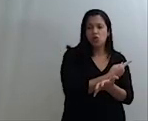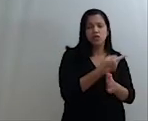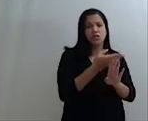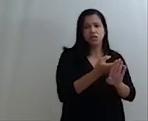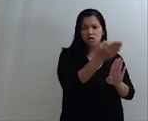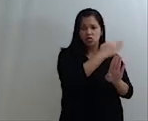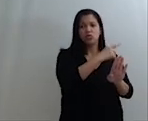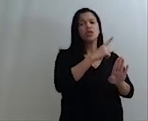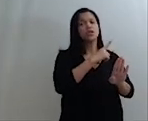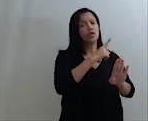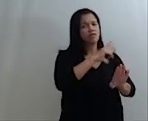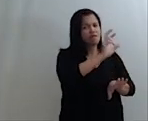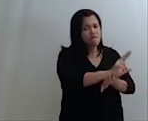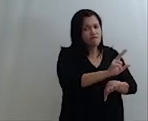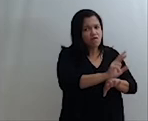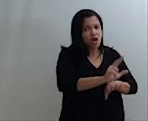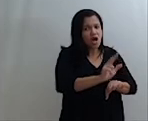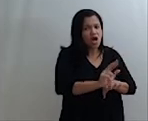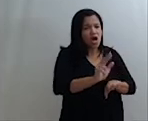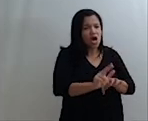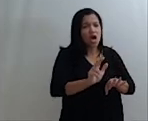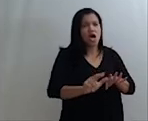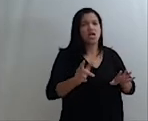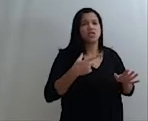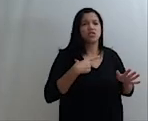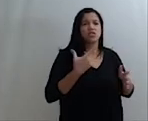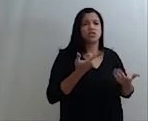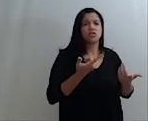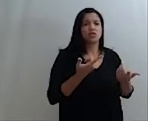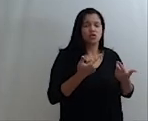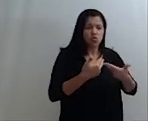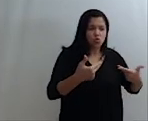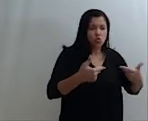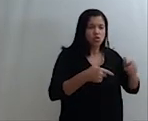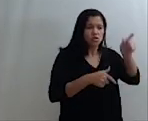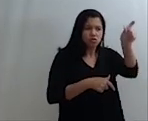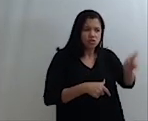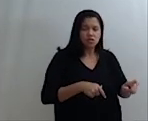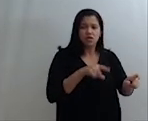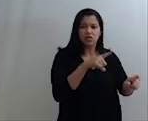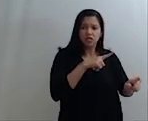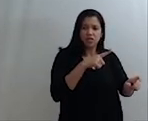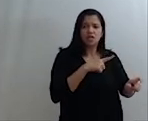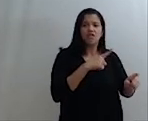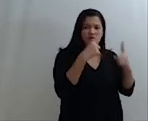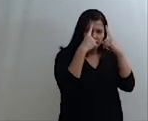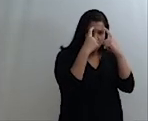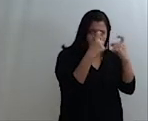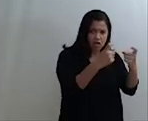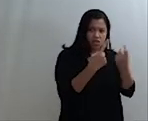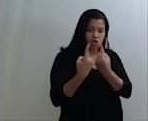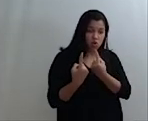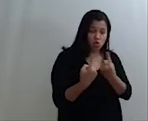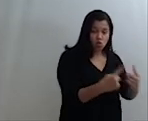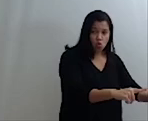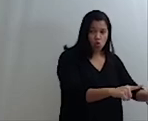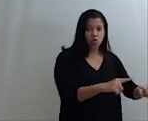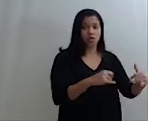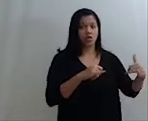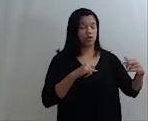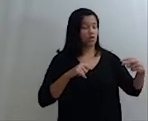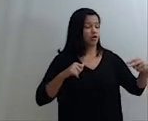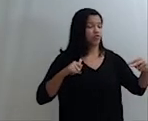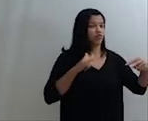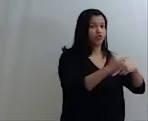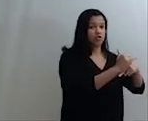cautelares diversas para pacientes que empregaram viol contra a vítima para mostrar que esse é um